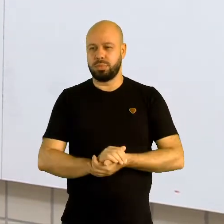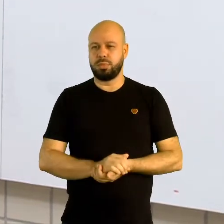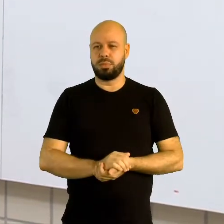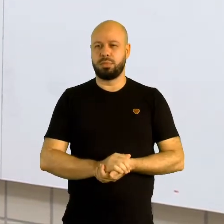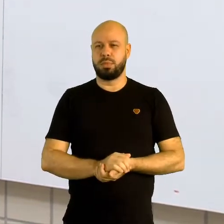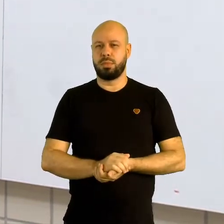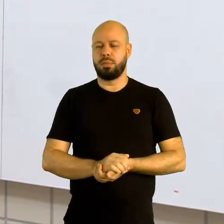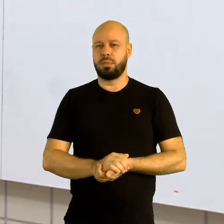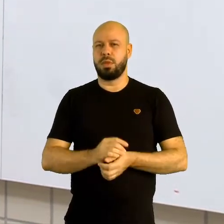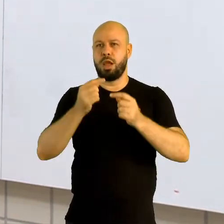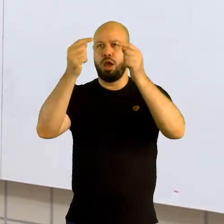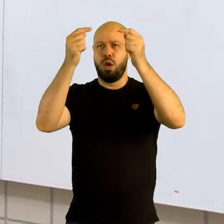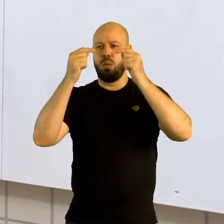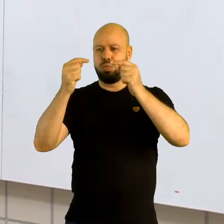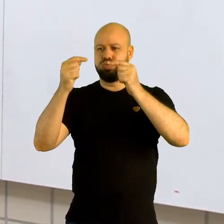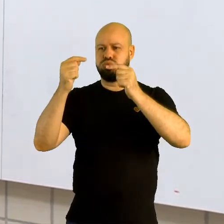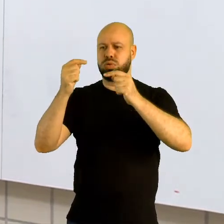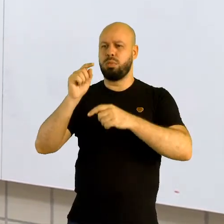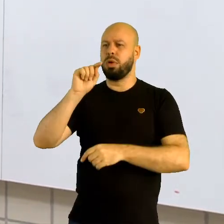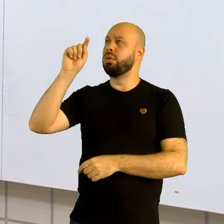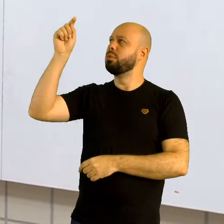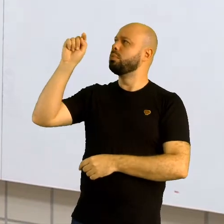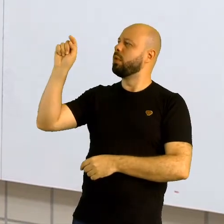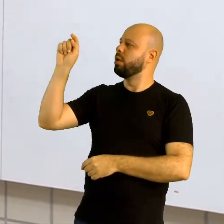segundo exemplo. O que, por exemplo?